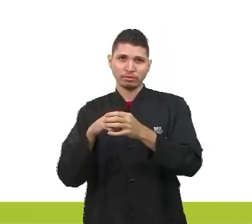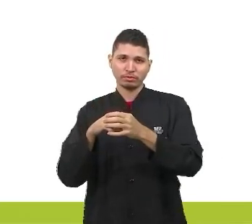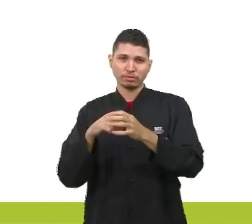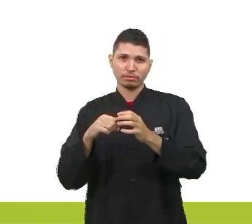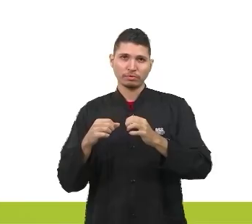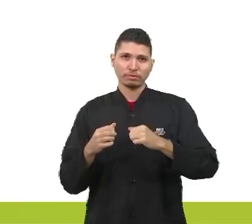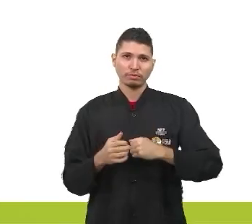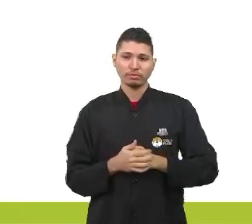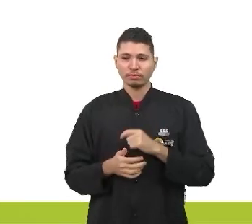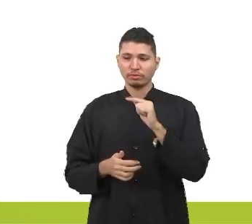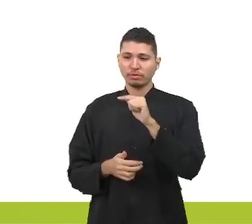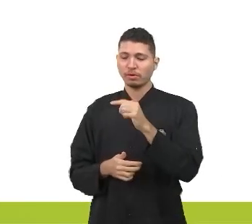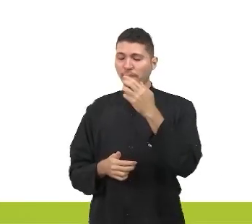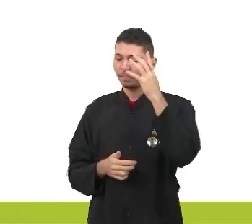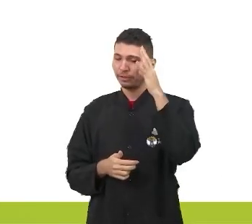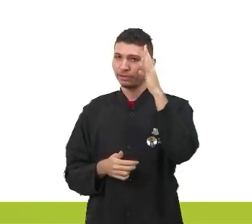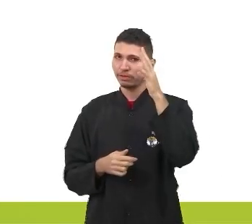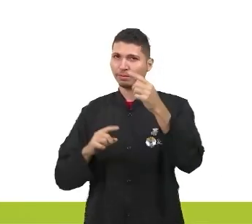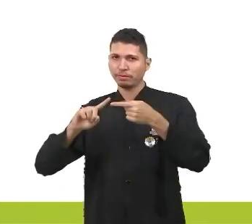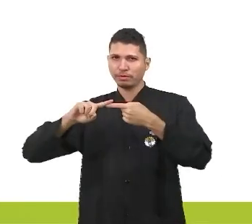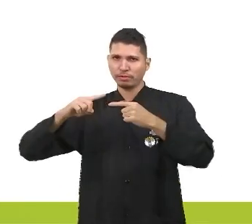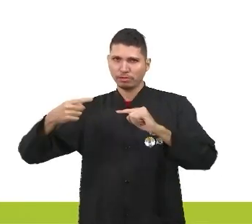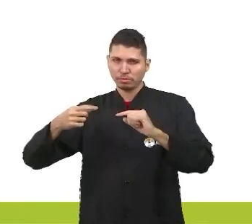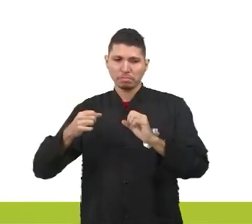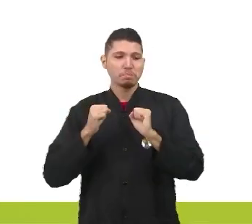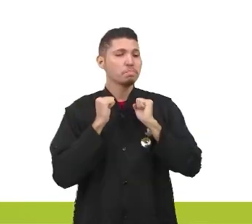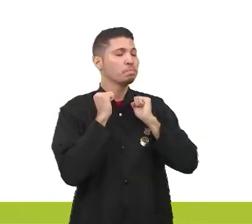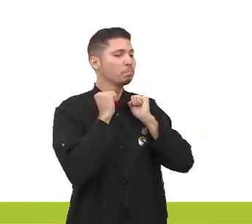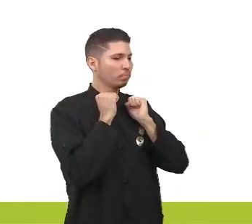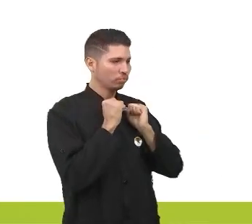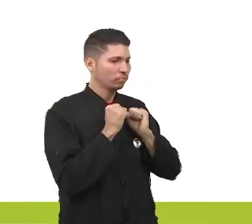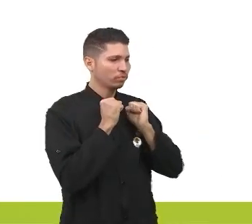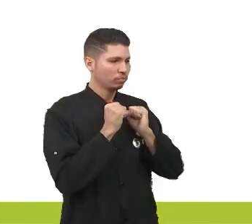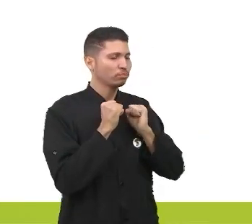ser o RNA, diz assim, pode editar. Legal.